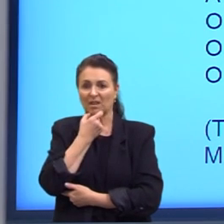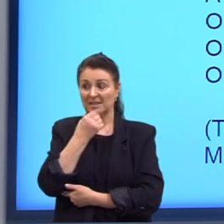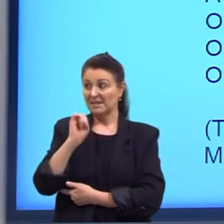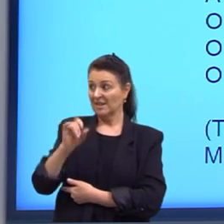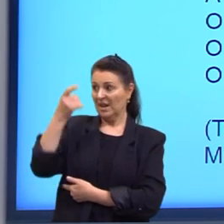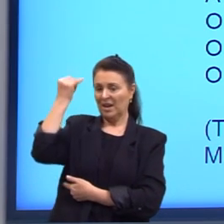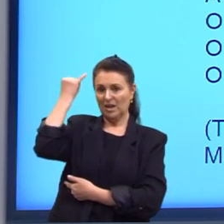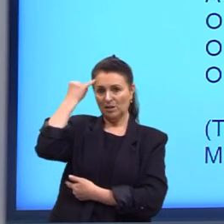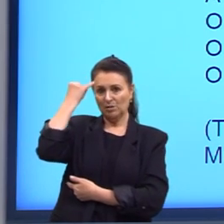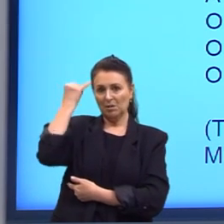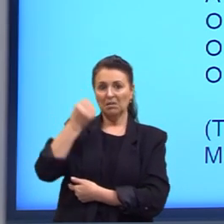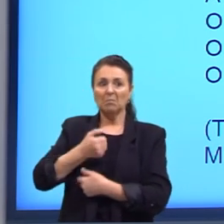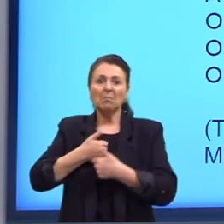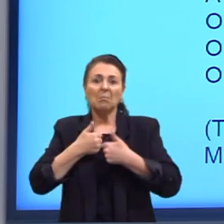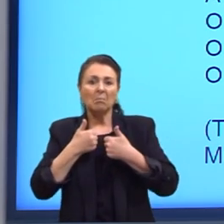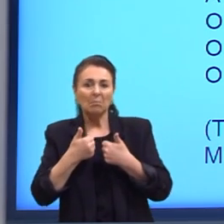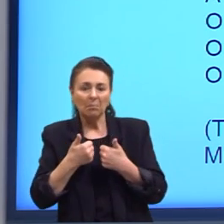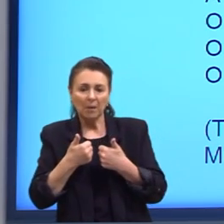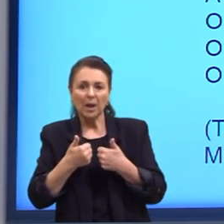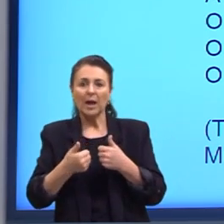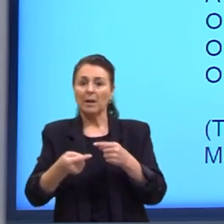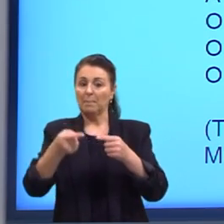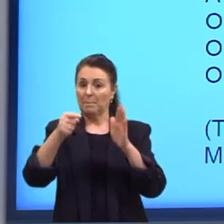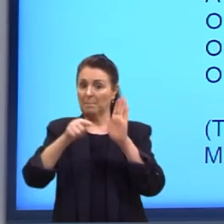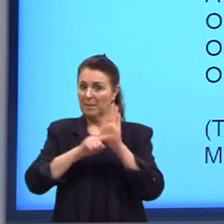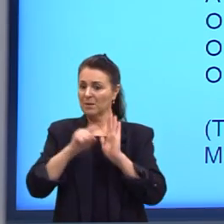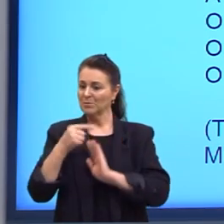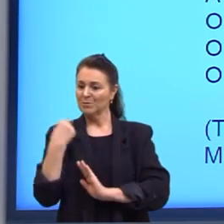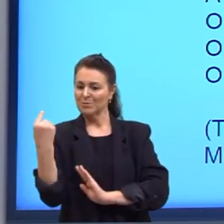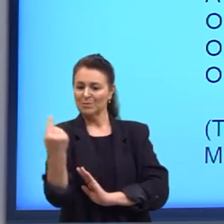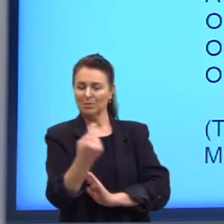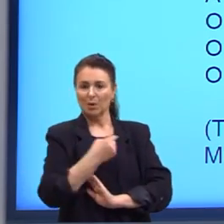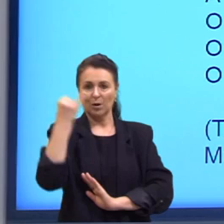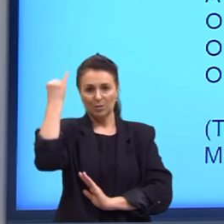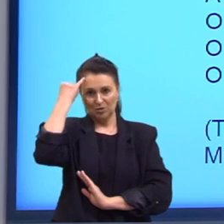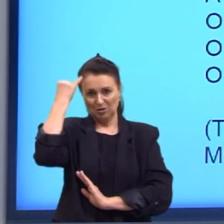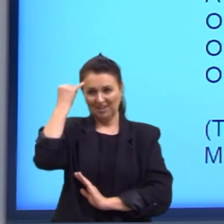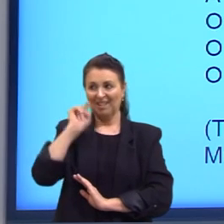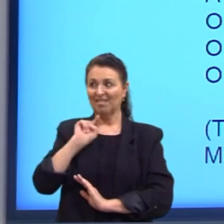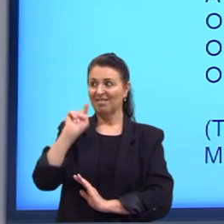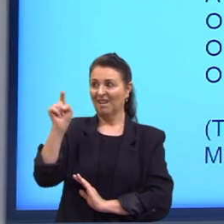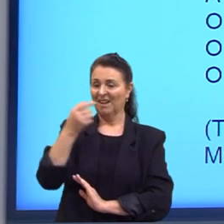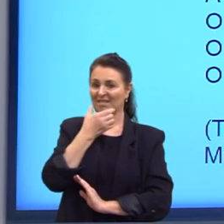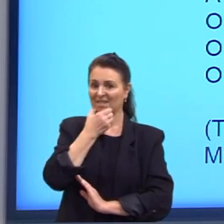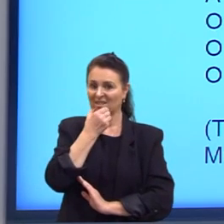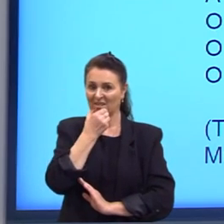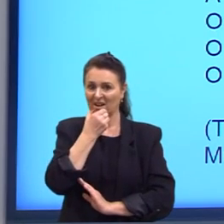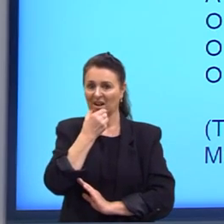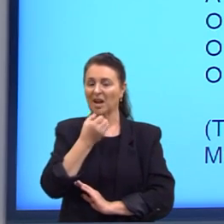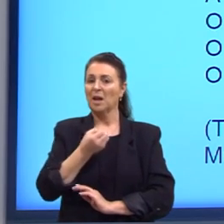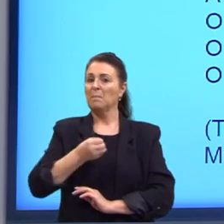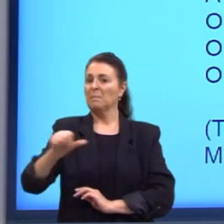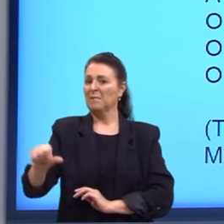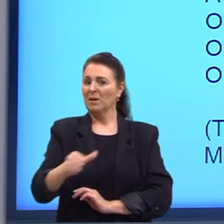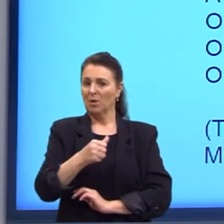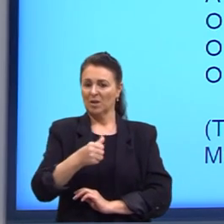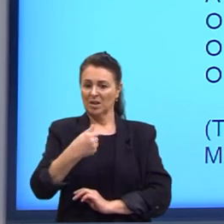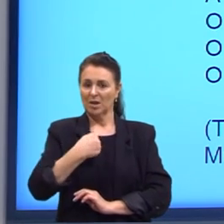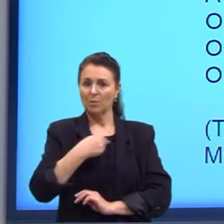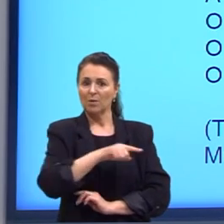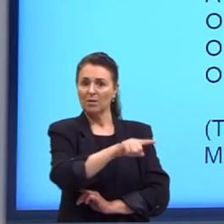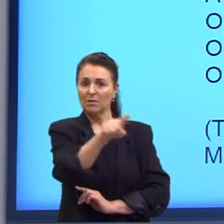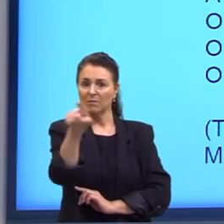idiota é bem bem bem menos que nós um idiota em inglês é bem melhor do que eu e vocês